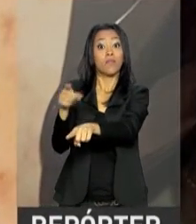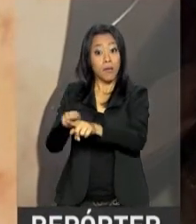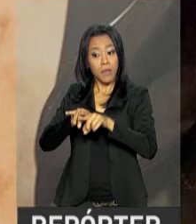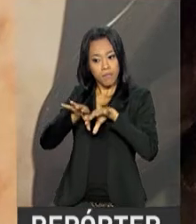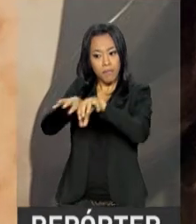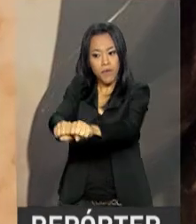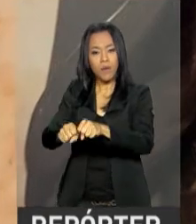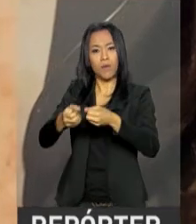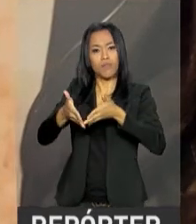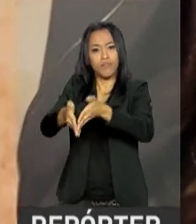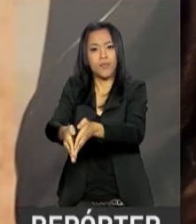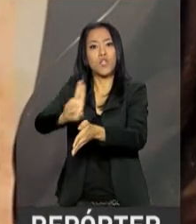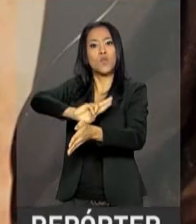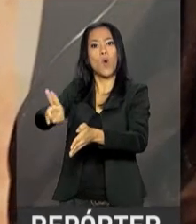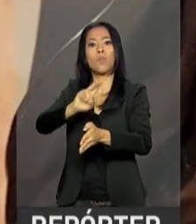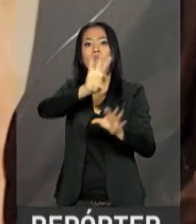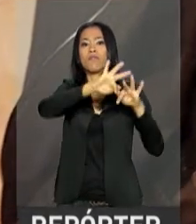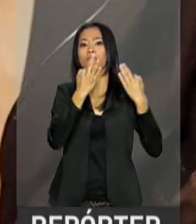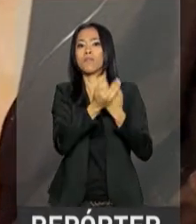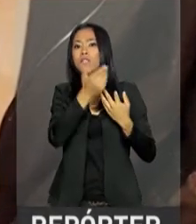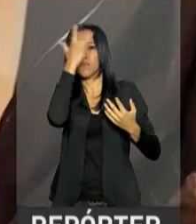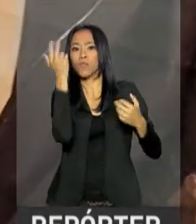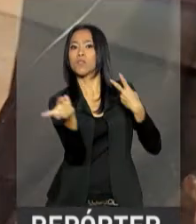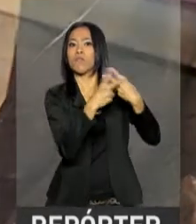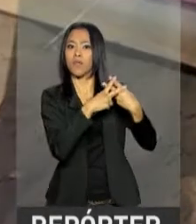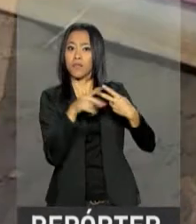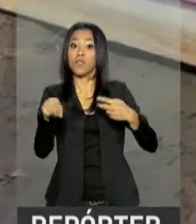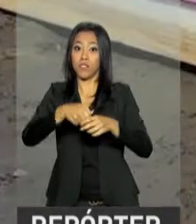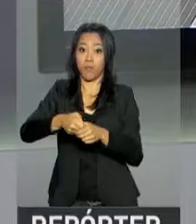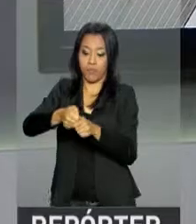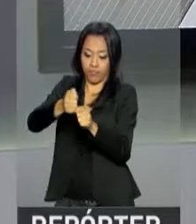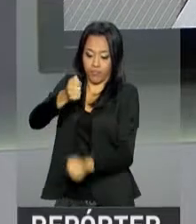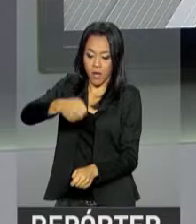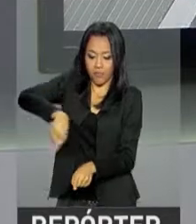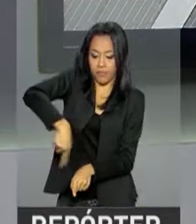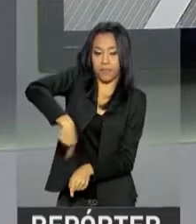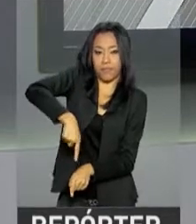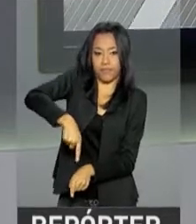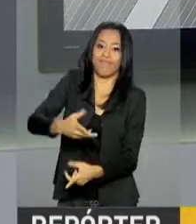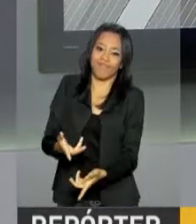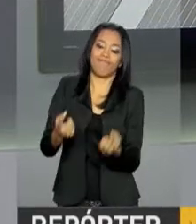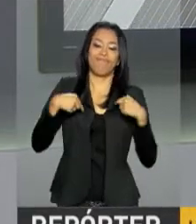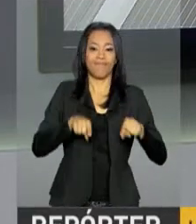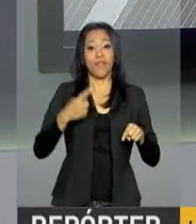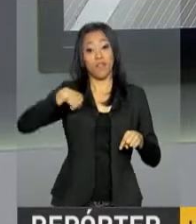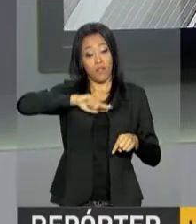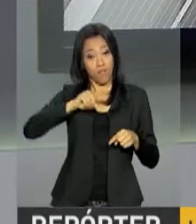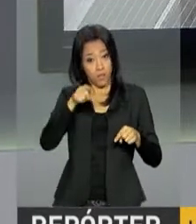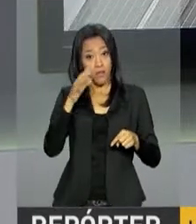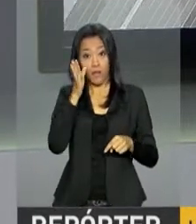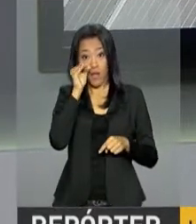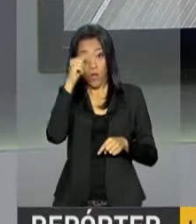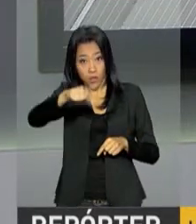que estava em nome de parentes de um dos presos além de um motor de popa e nós ficamos por aqui você pode rever as reportagens